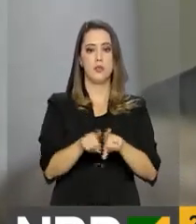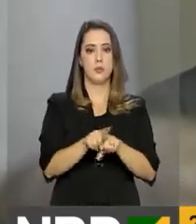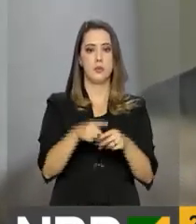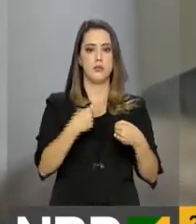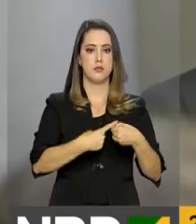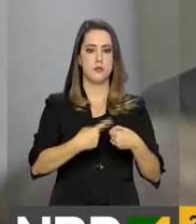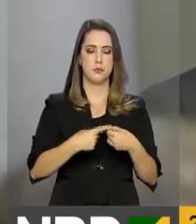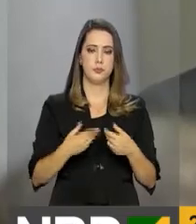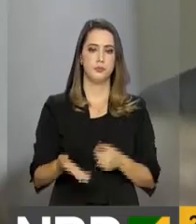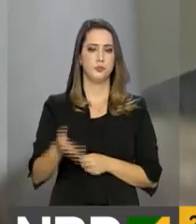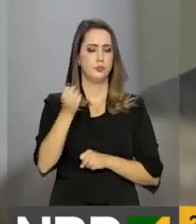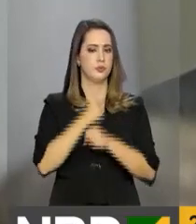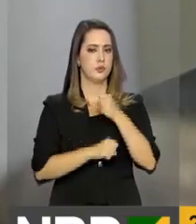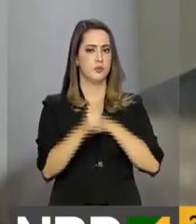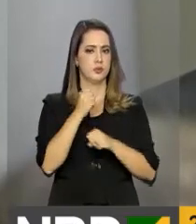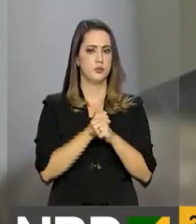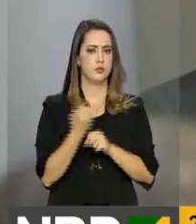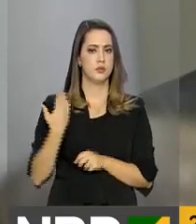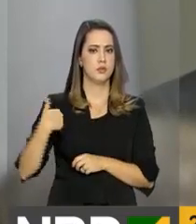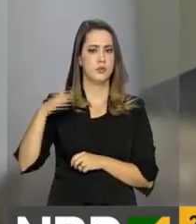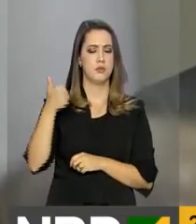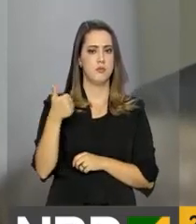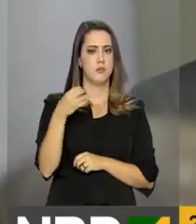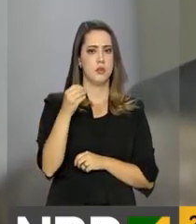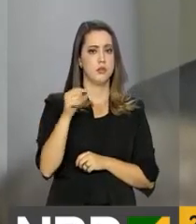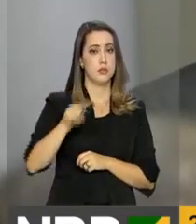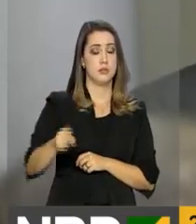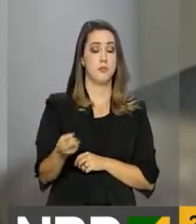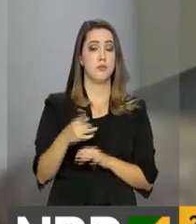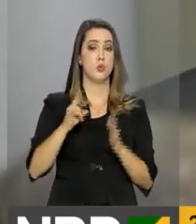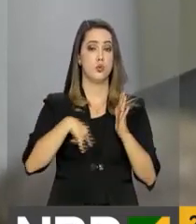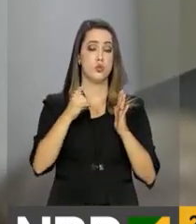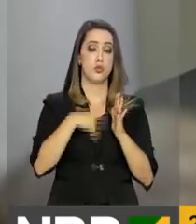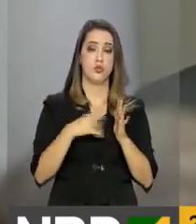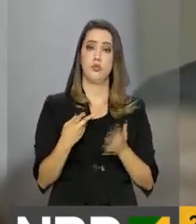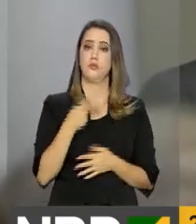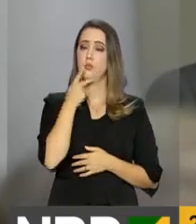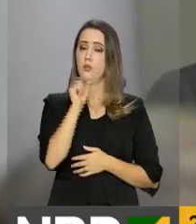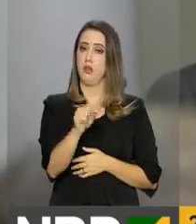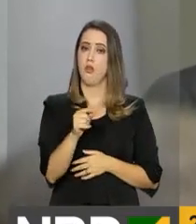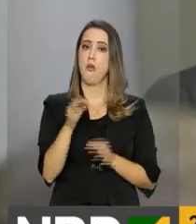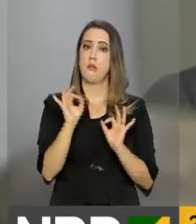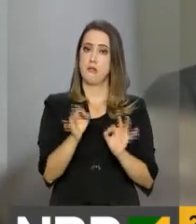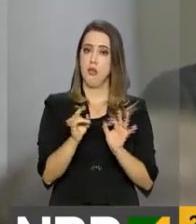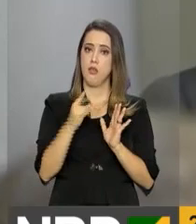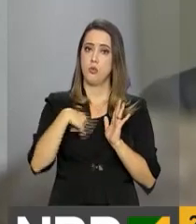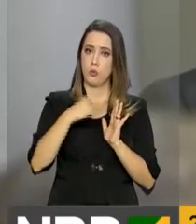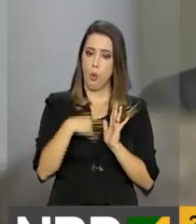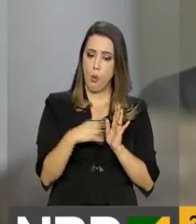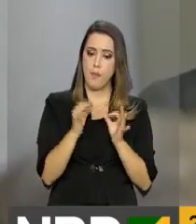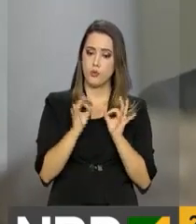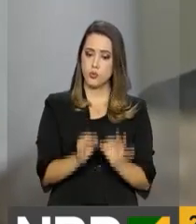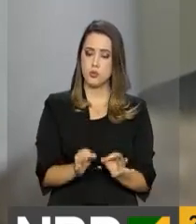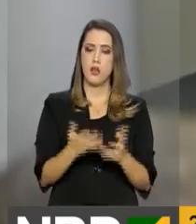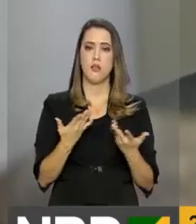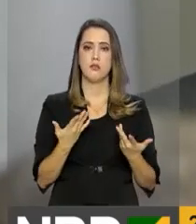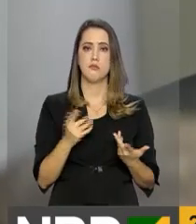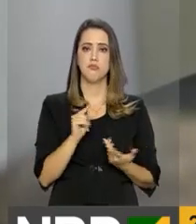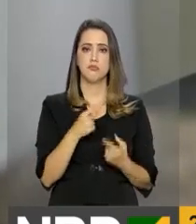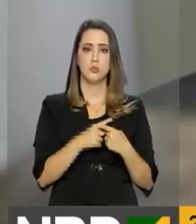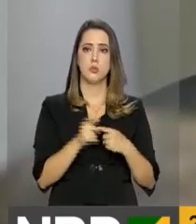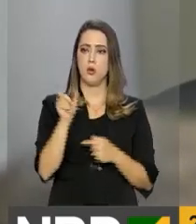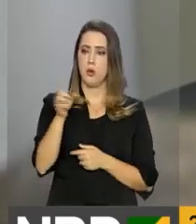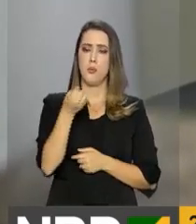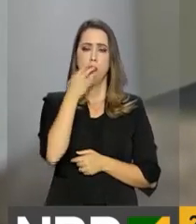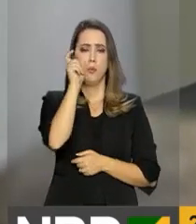passado, quase mais de 100 mil títulos. Estamos regularizando a questão da propriedade e da posse. Porque nada melhor para o